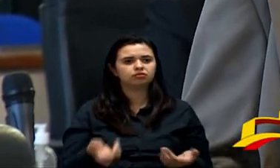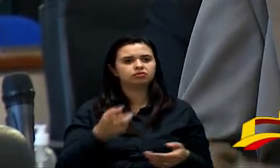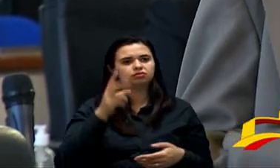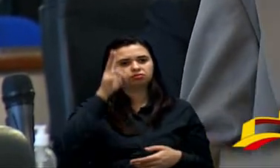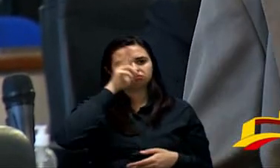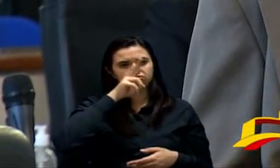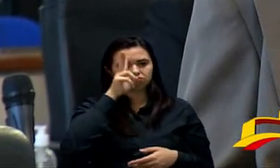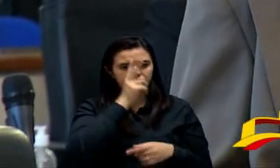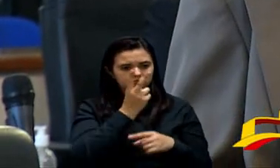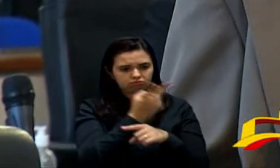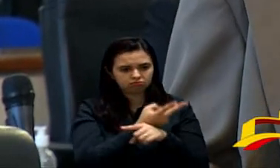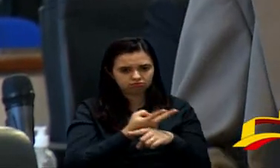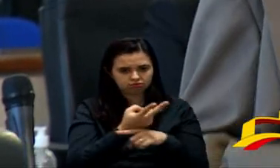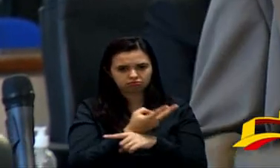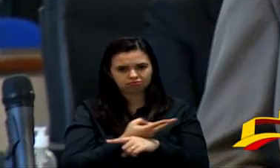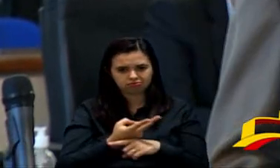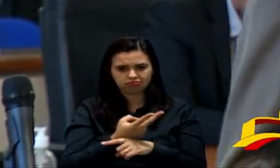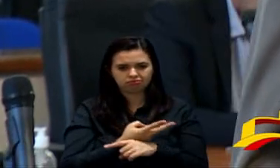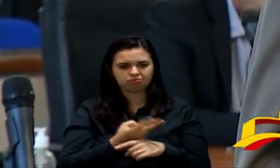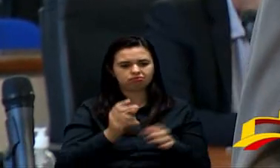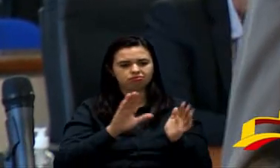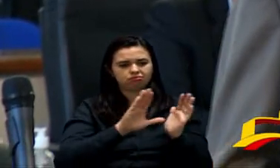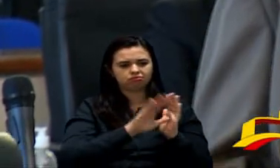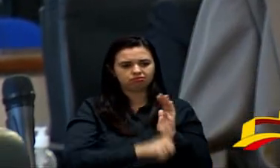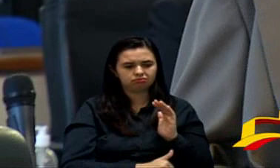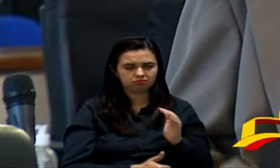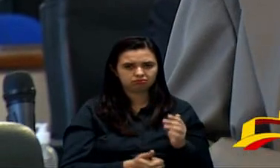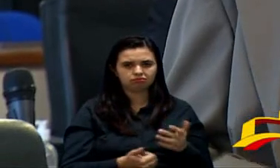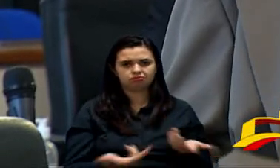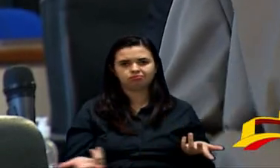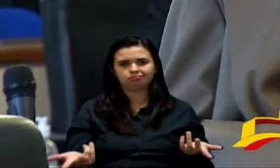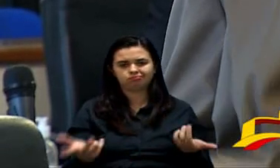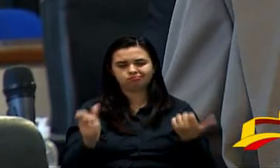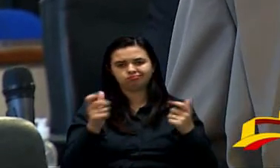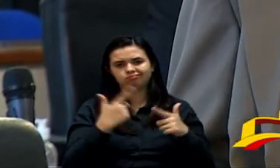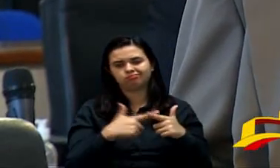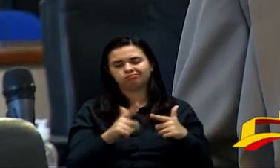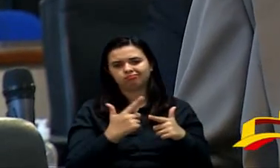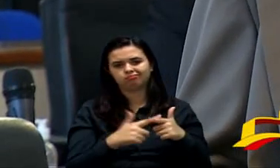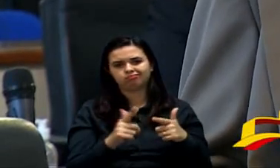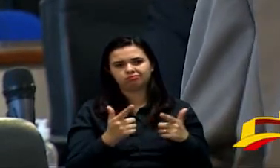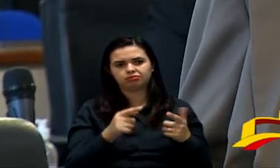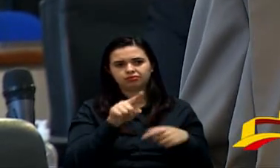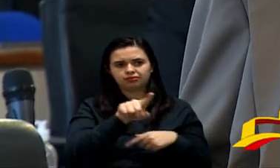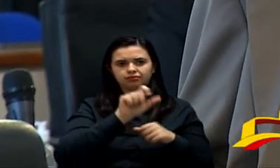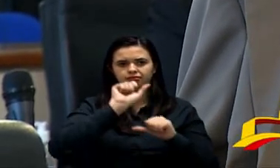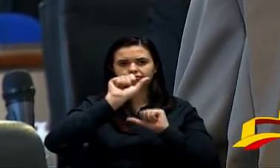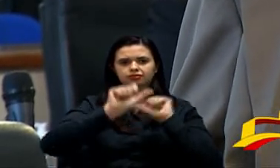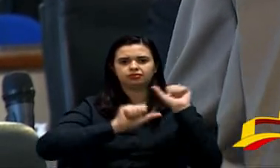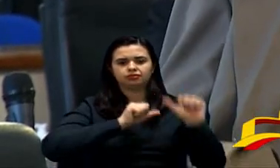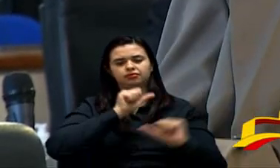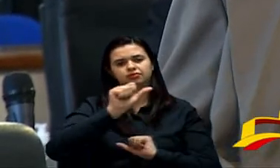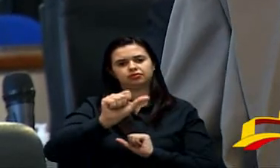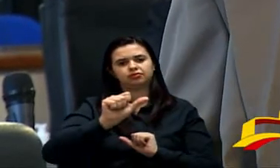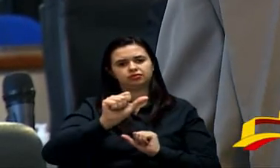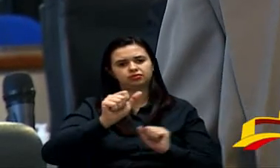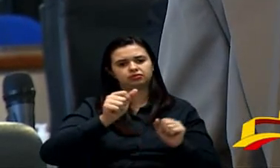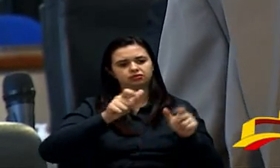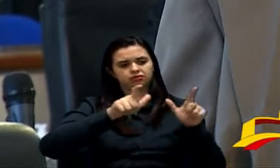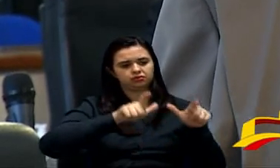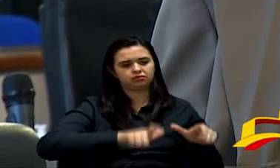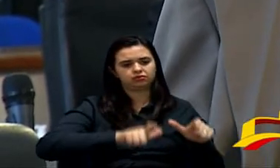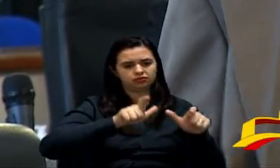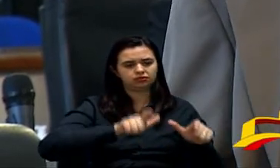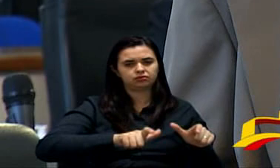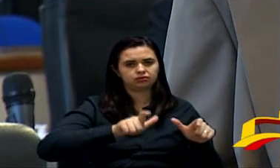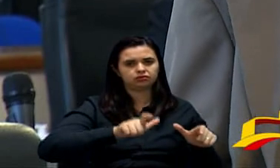acervos roubados, né, prejudicados. E a ideia era transformar ali no Museu do Tropeiro, no lugar que a